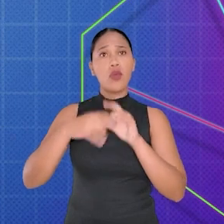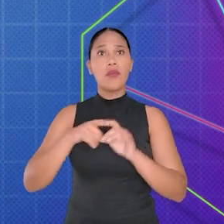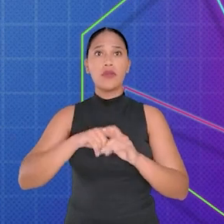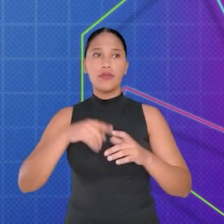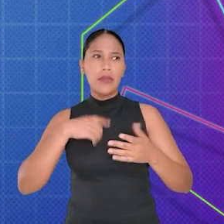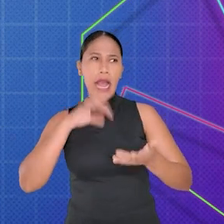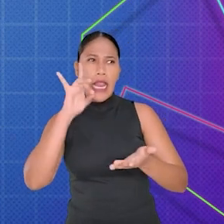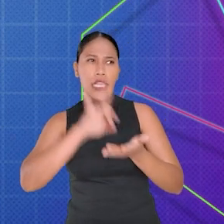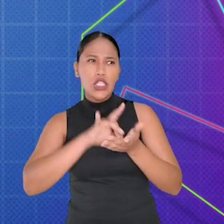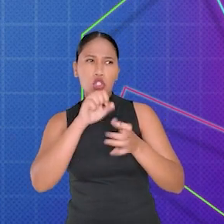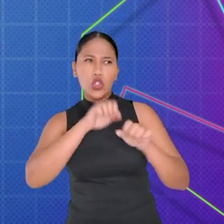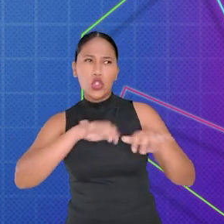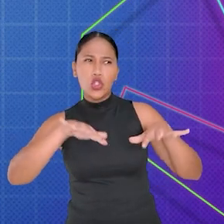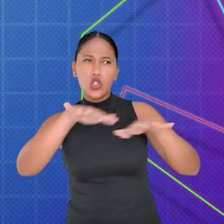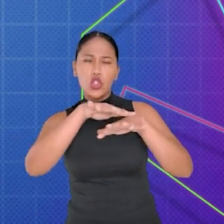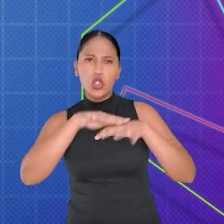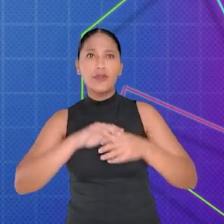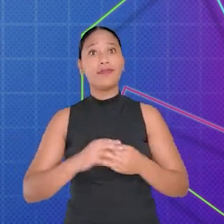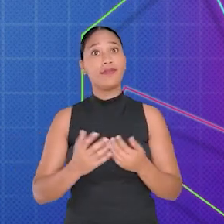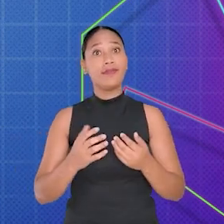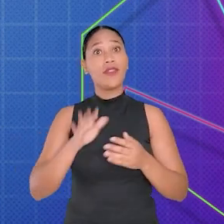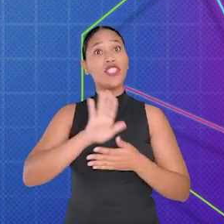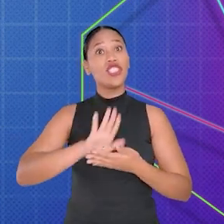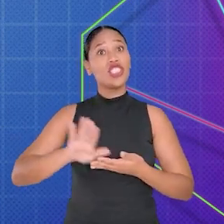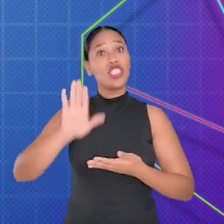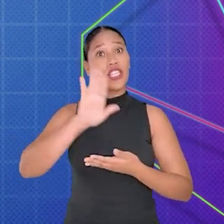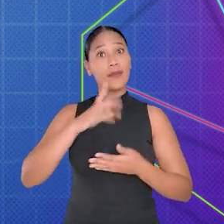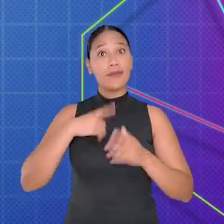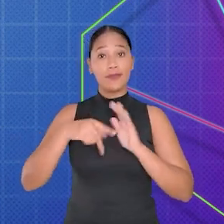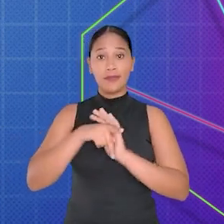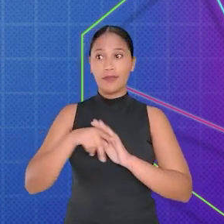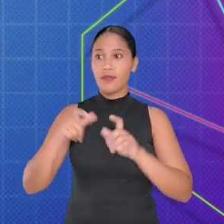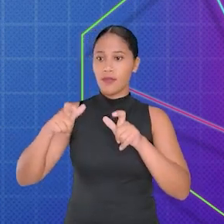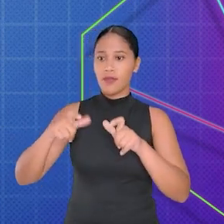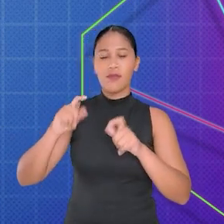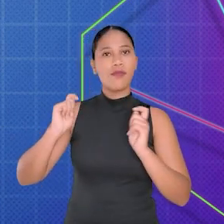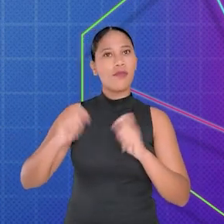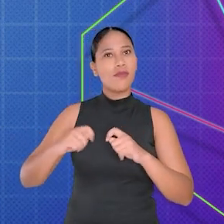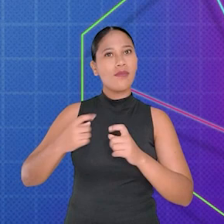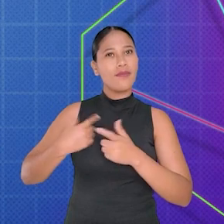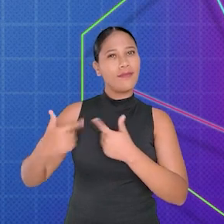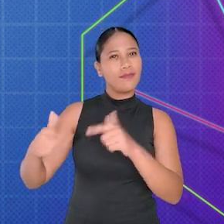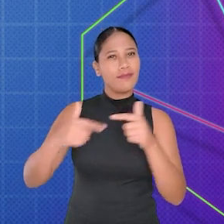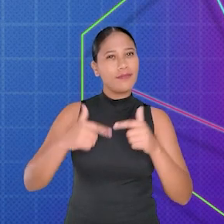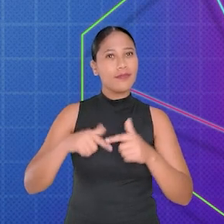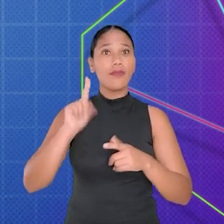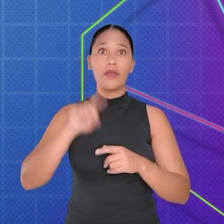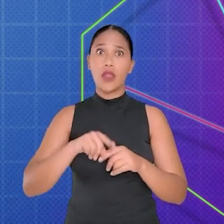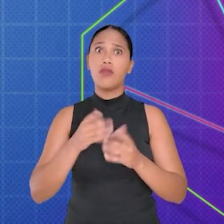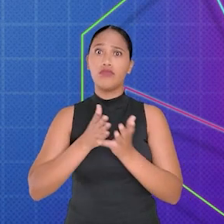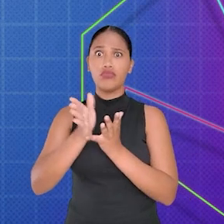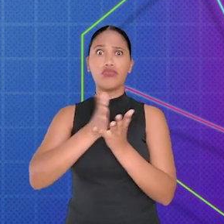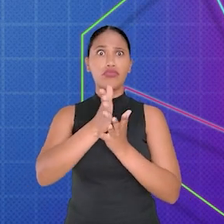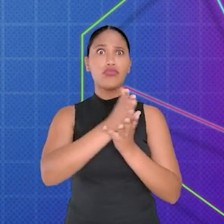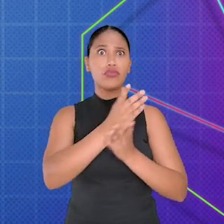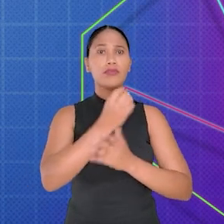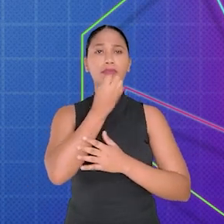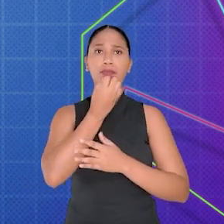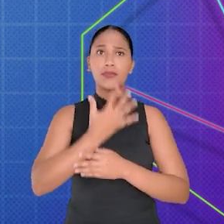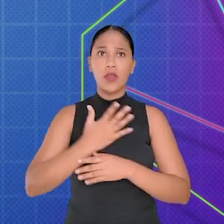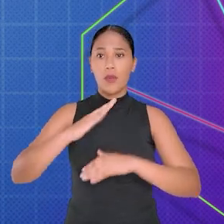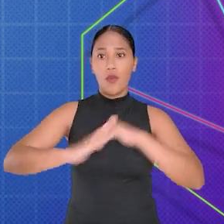a precisão e realismo nos modelos criados. No geral, o espaço para profissionais de modelagem 3D no mercado de jogos é bem vasto e